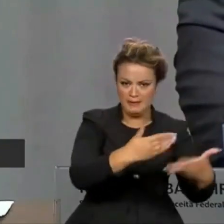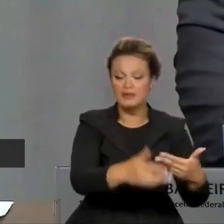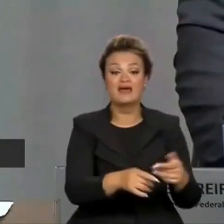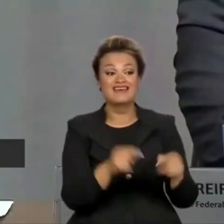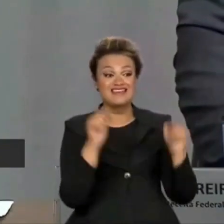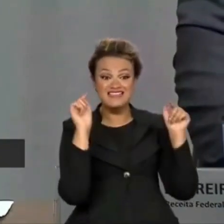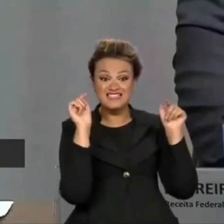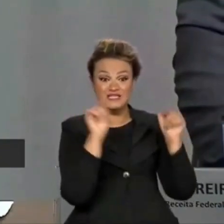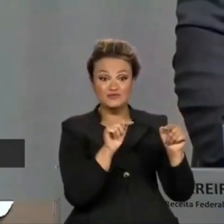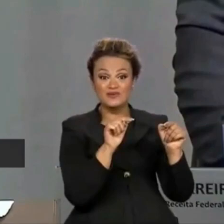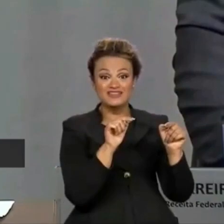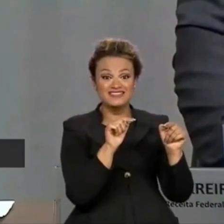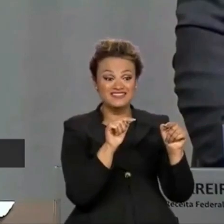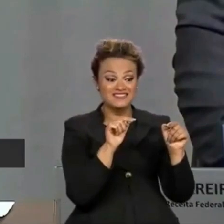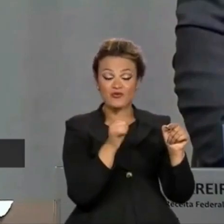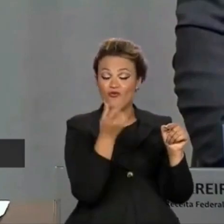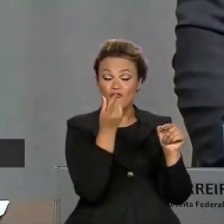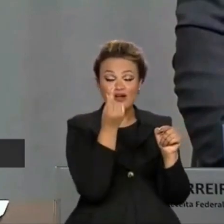zero de